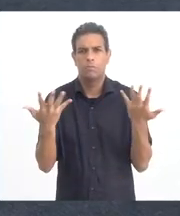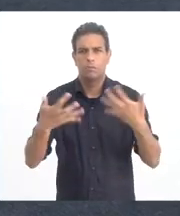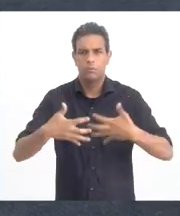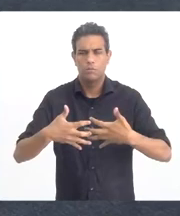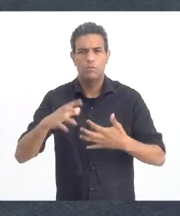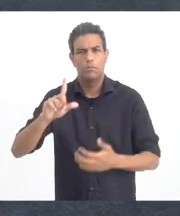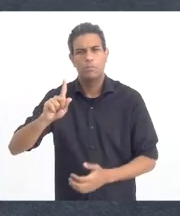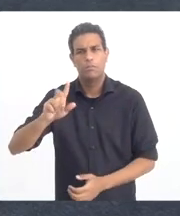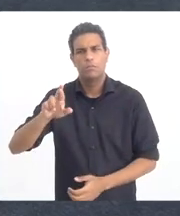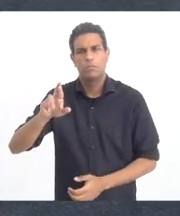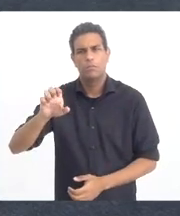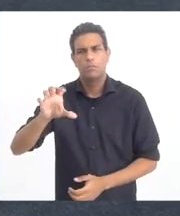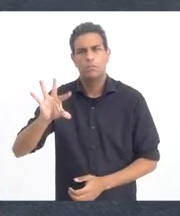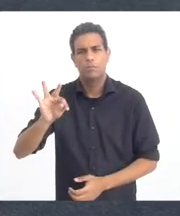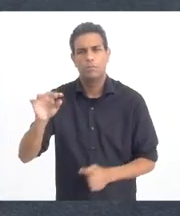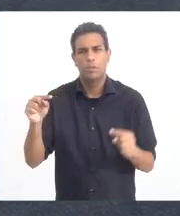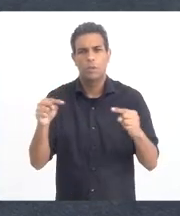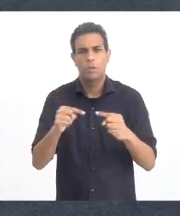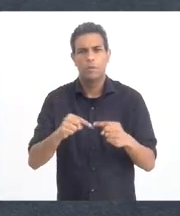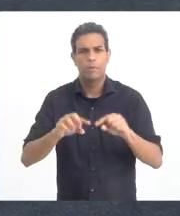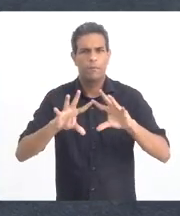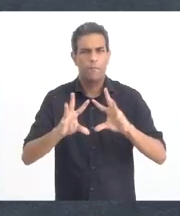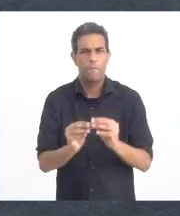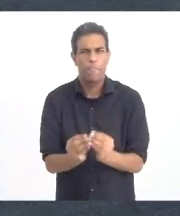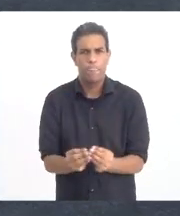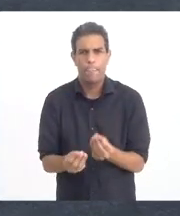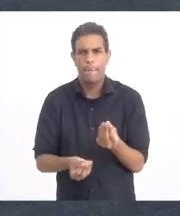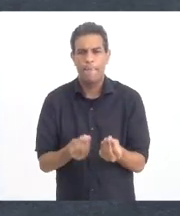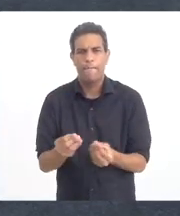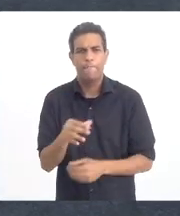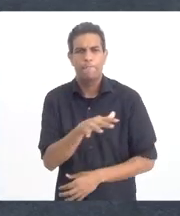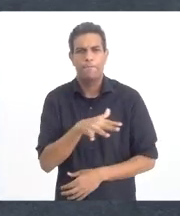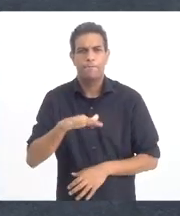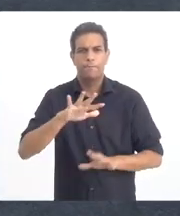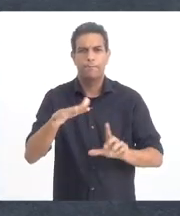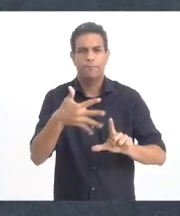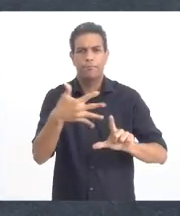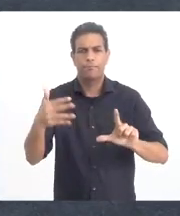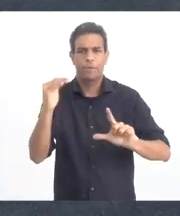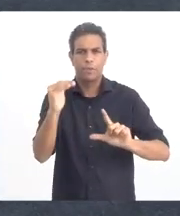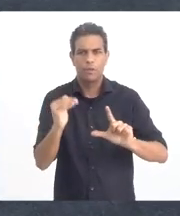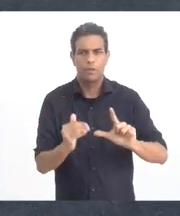GRET, eu vou fazer um resumo aqui nas planilhas.